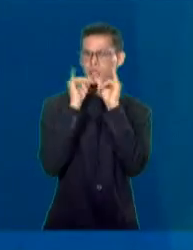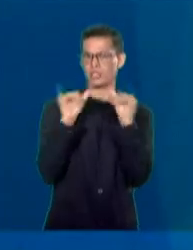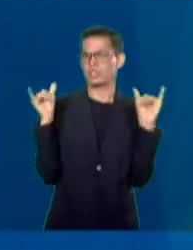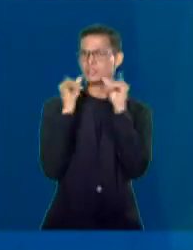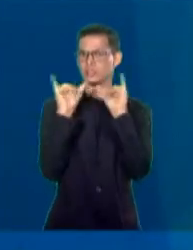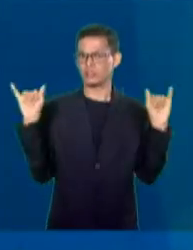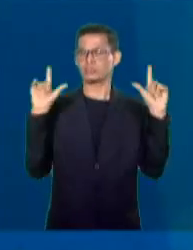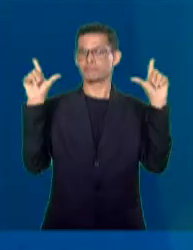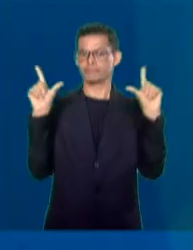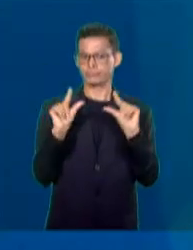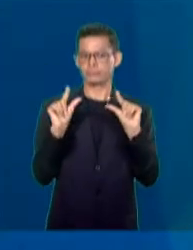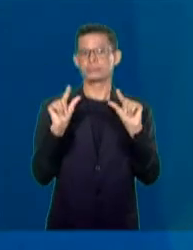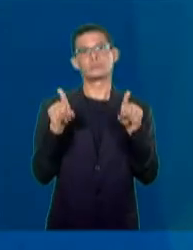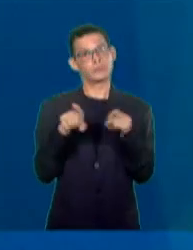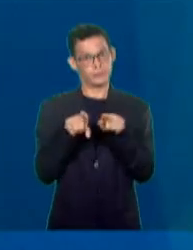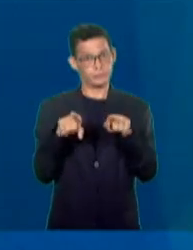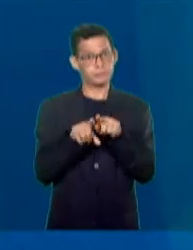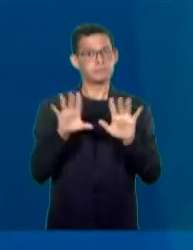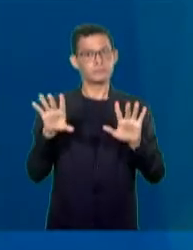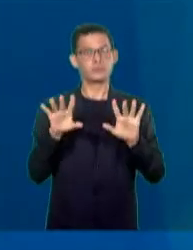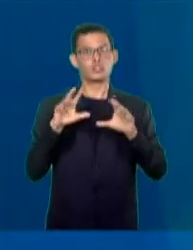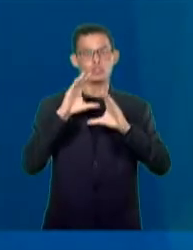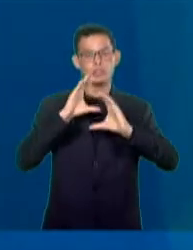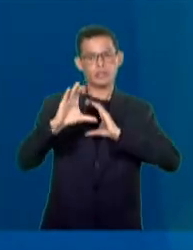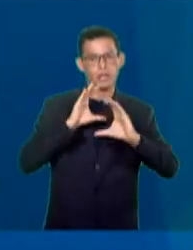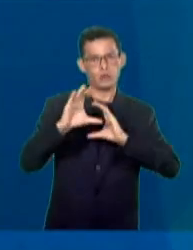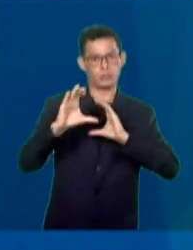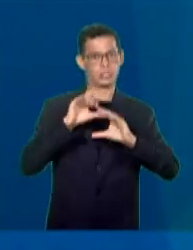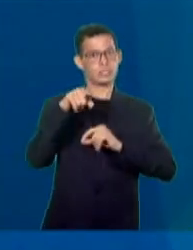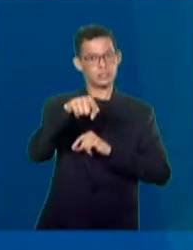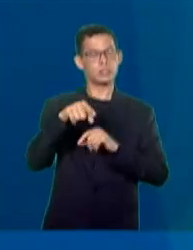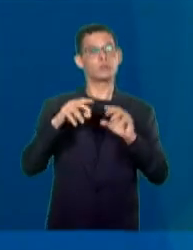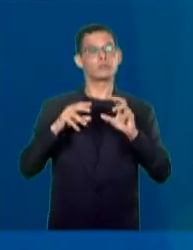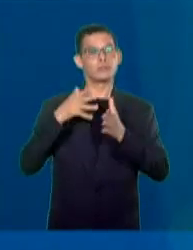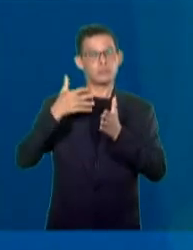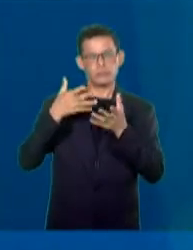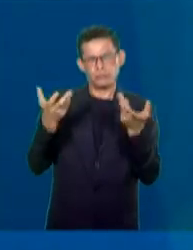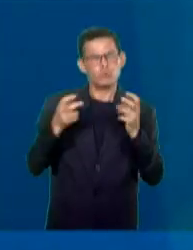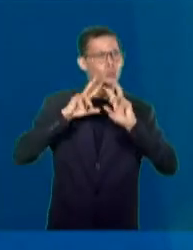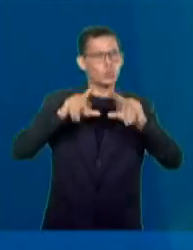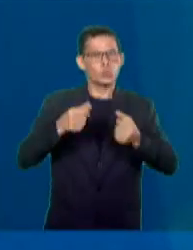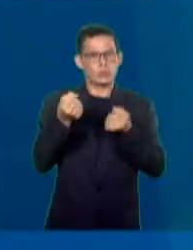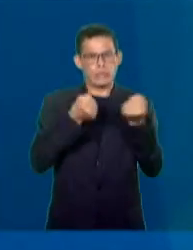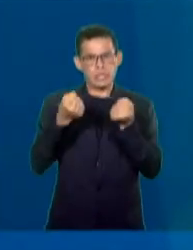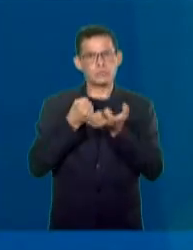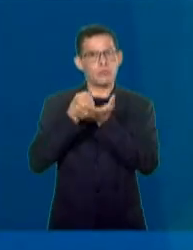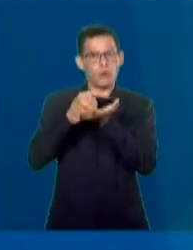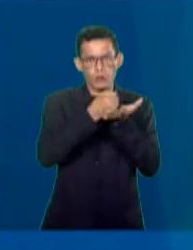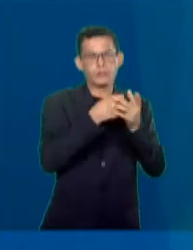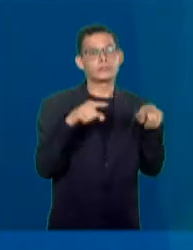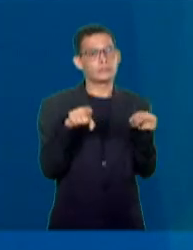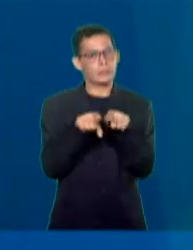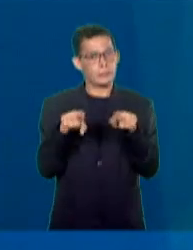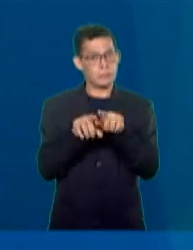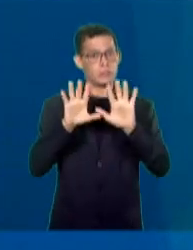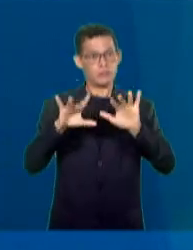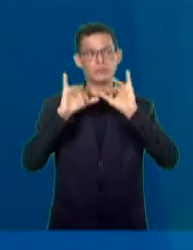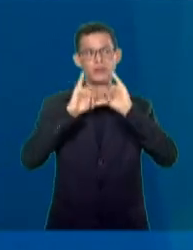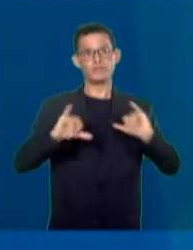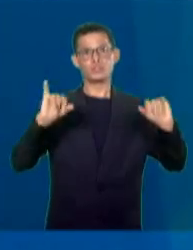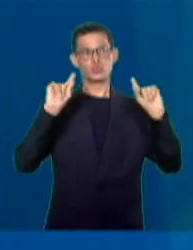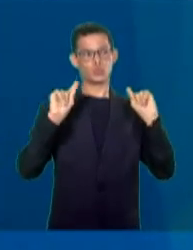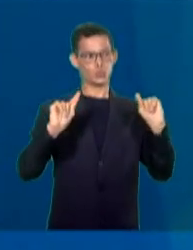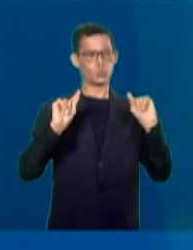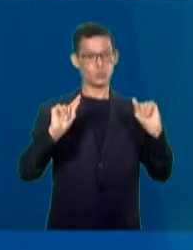preço de energia elétrica foi para telecomunicações e por transporte também deixa o Claro que quando nós votamos isso no